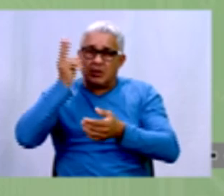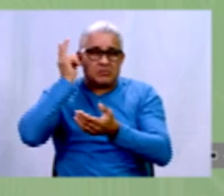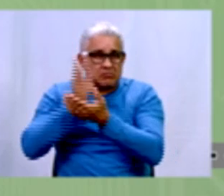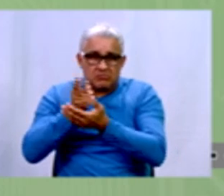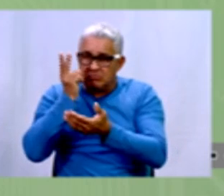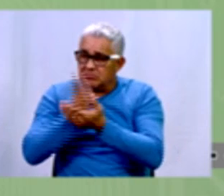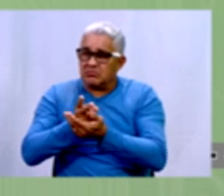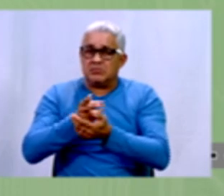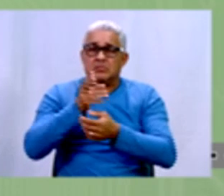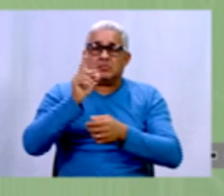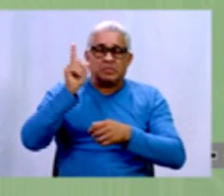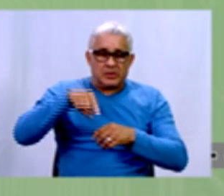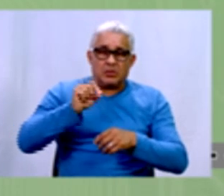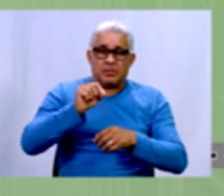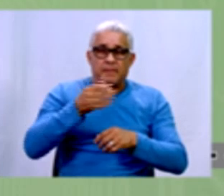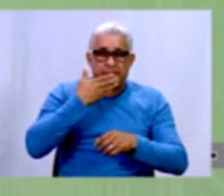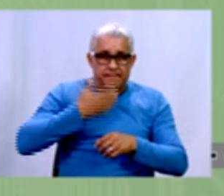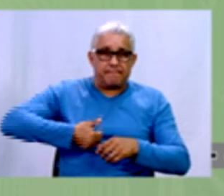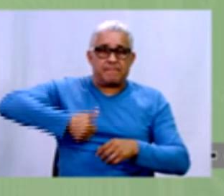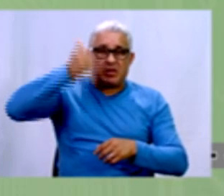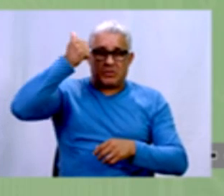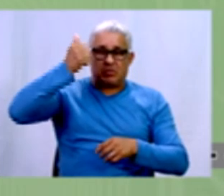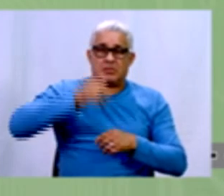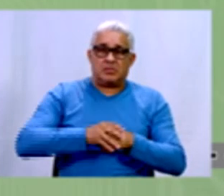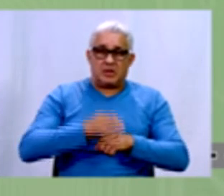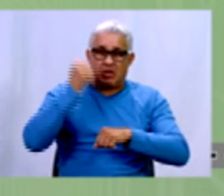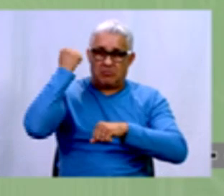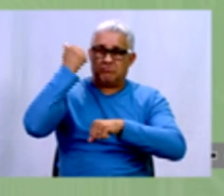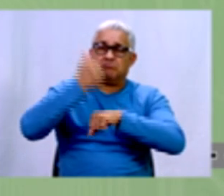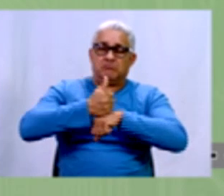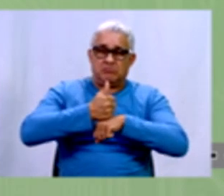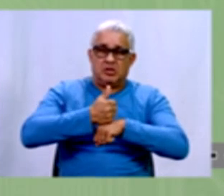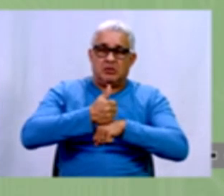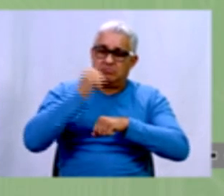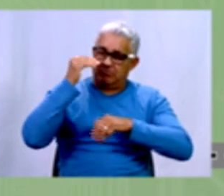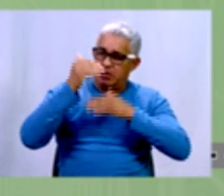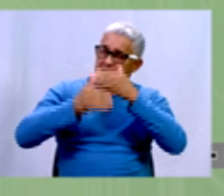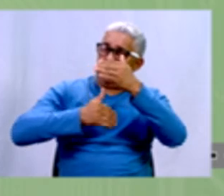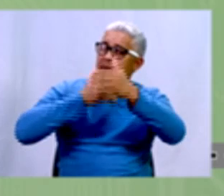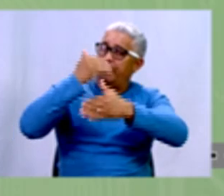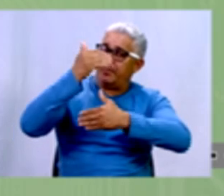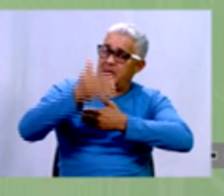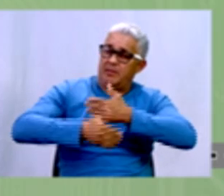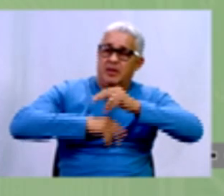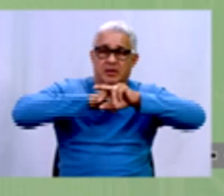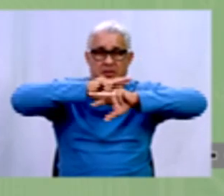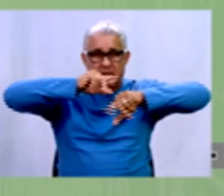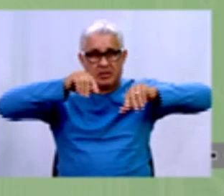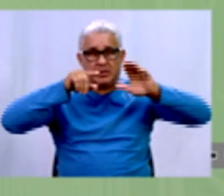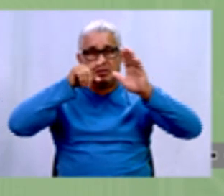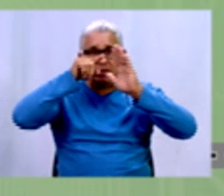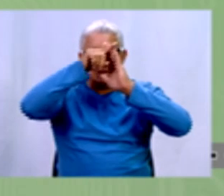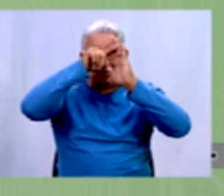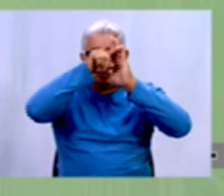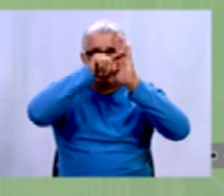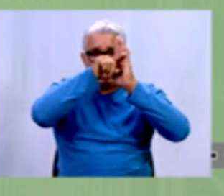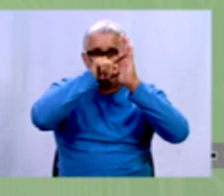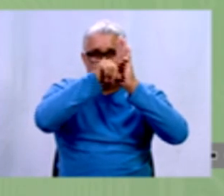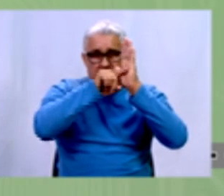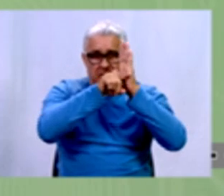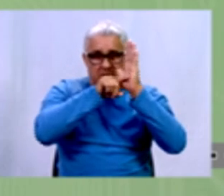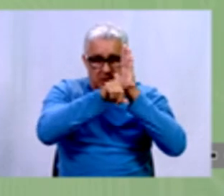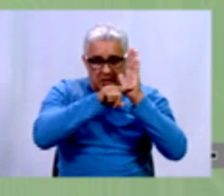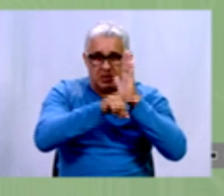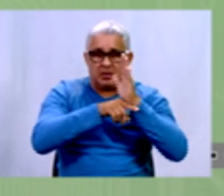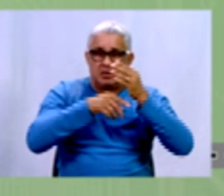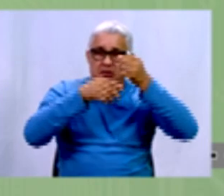E isso que é o ideal. As coisas vão acontecendo, vão se desenvolvendo, os requisitos vão sendo levantados, detalhados,